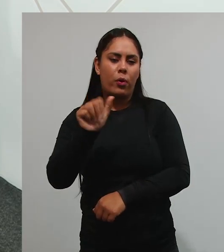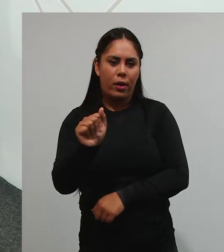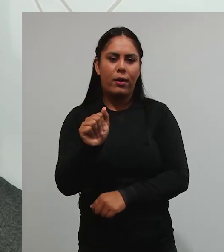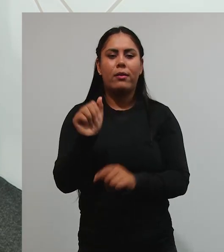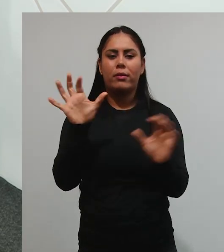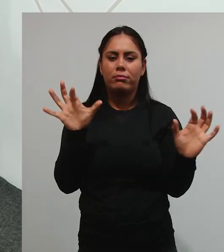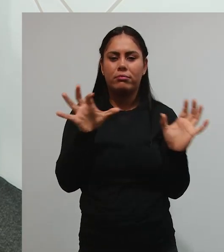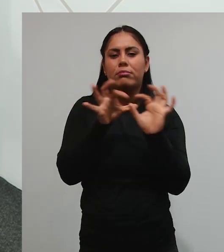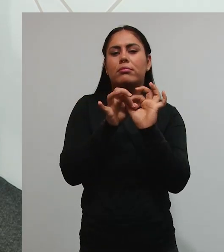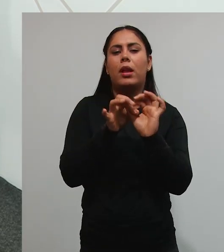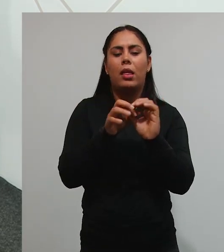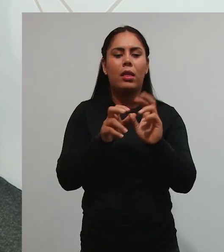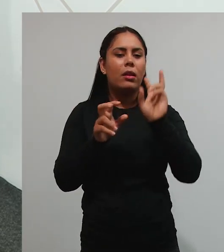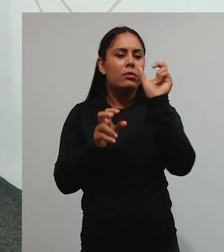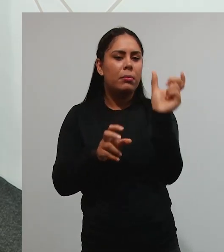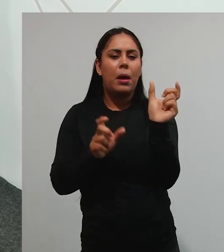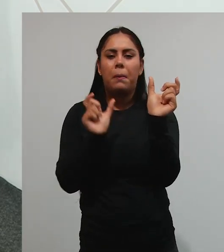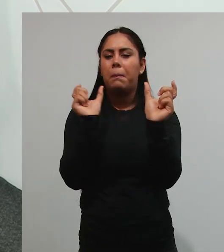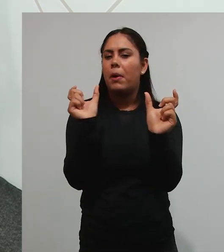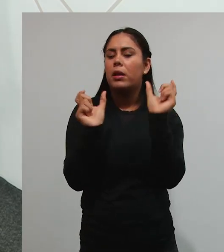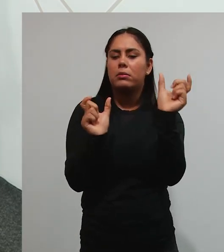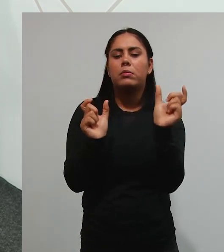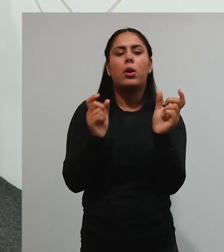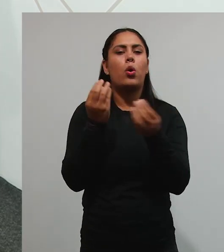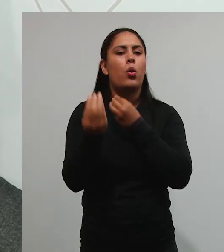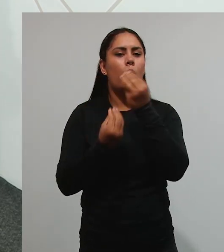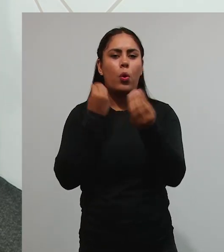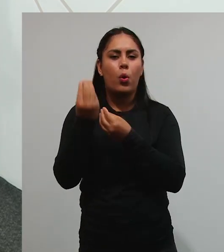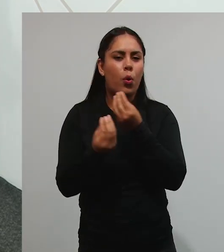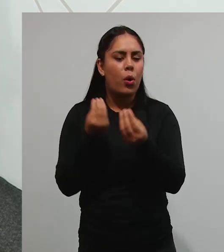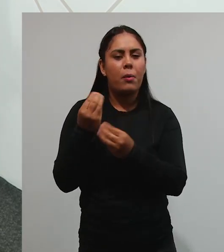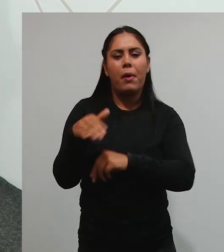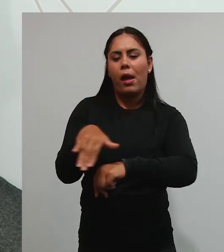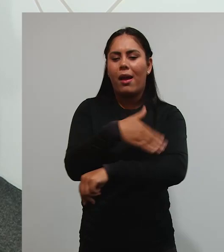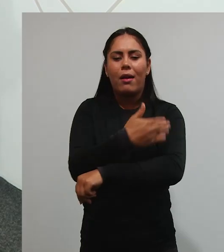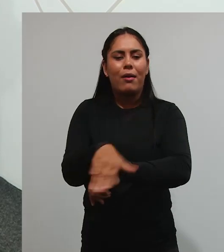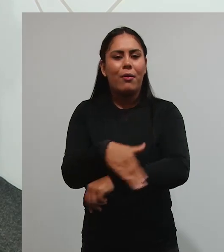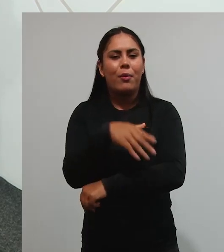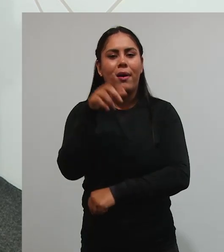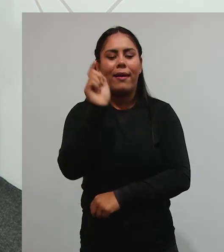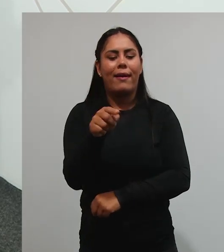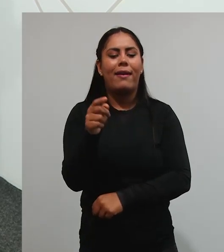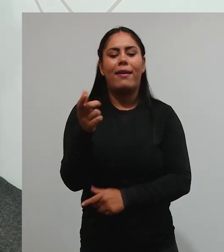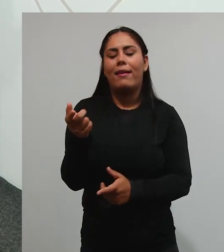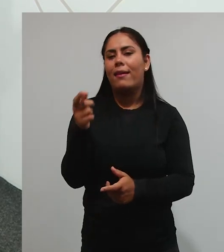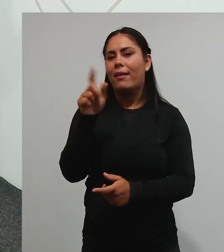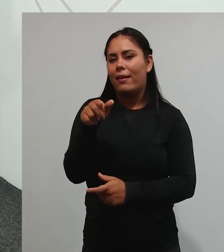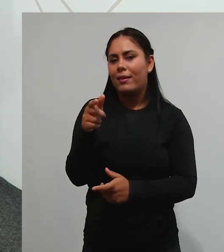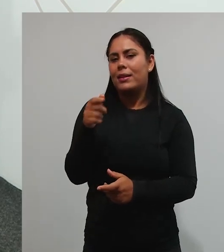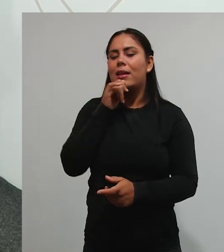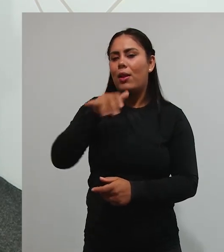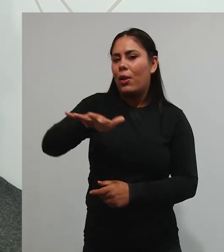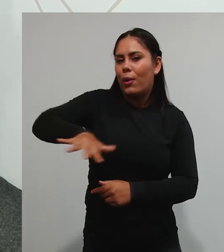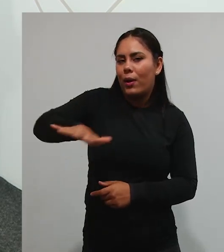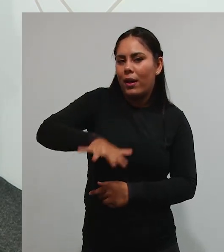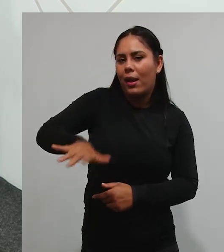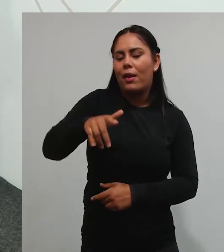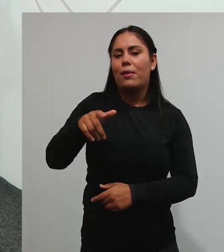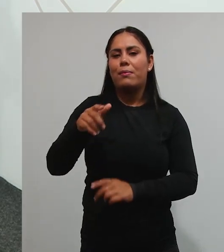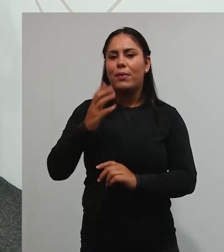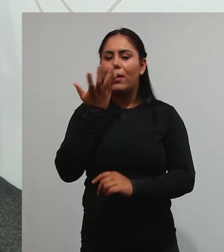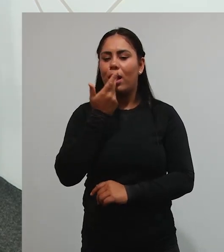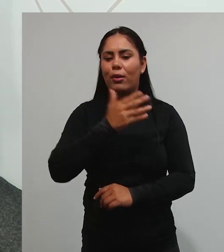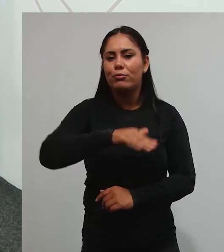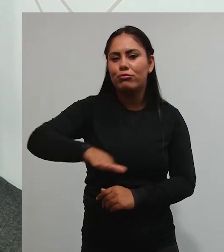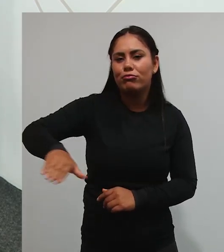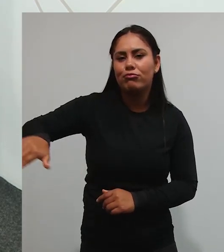trabalhar o termo dessa ideia de pertença, de como que a rua é esse espaço para a criança,